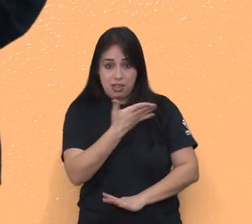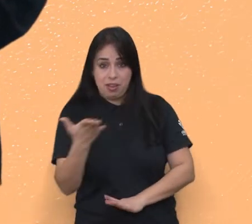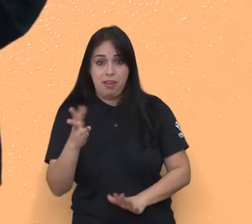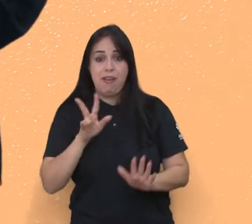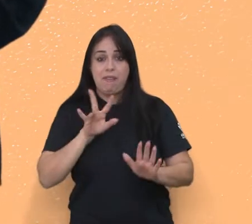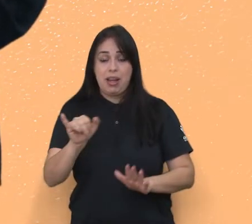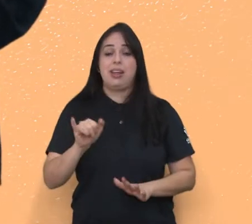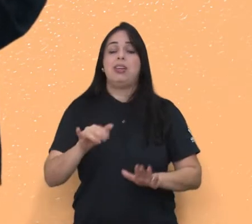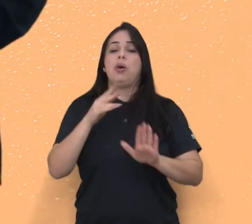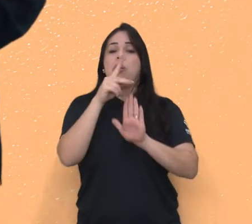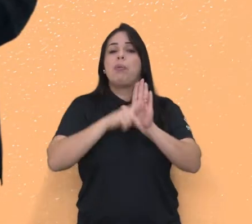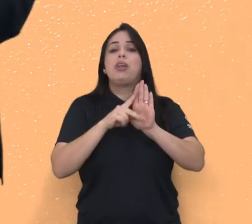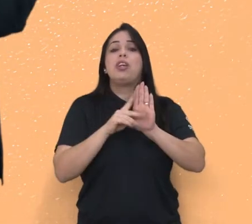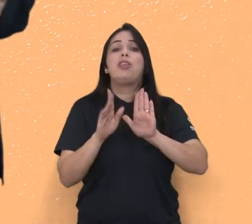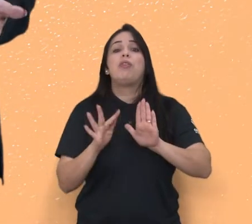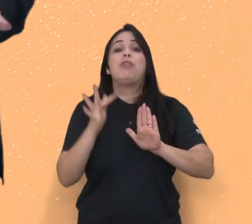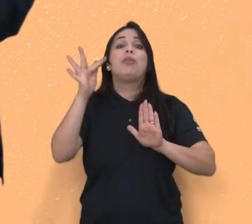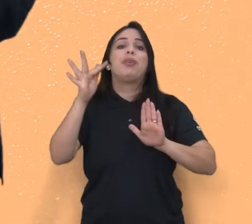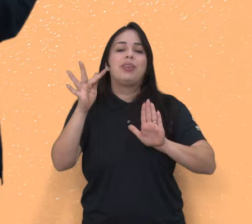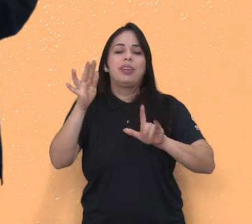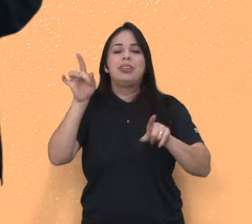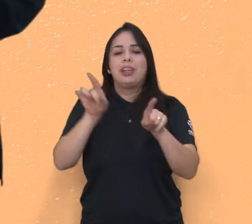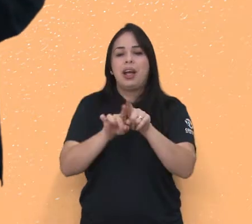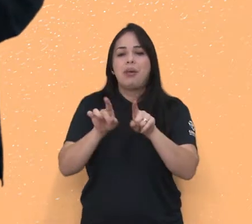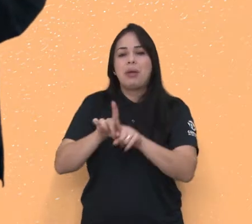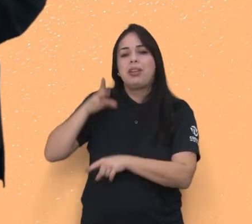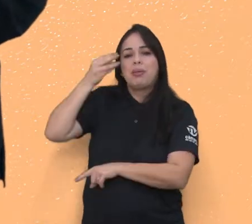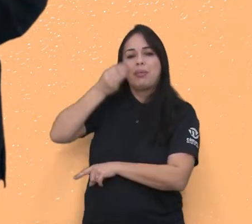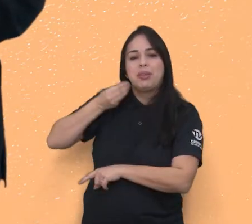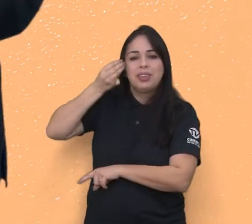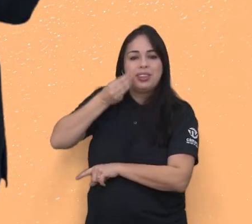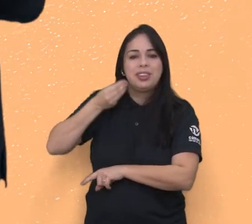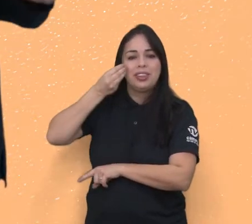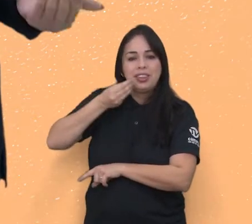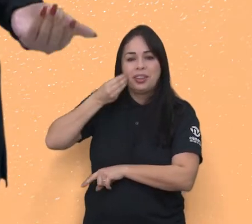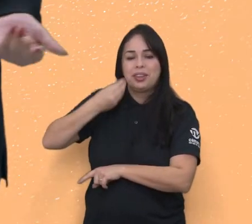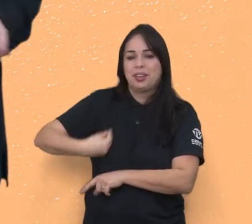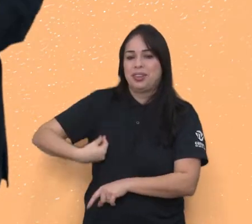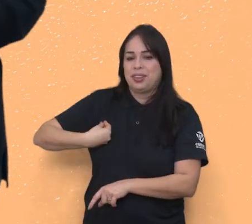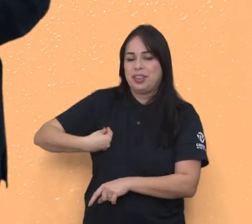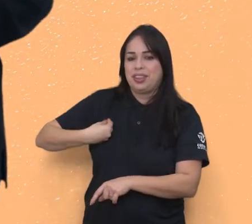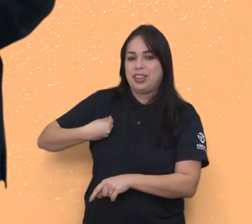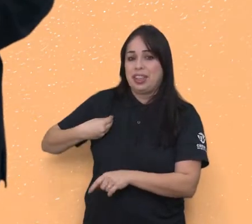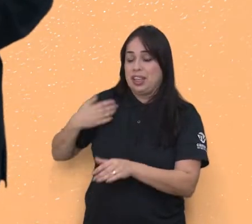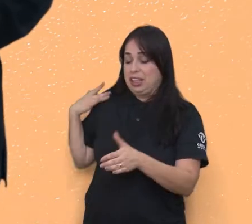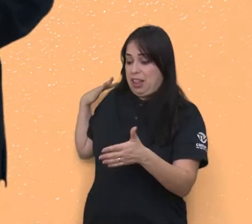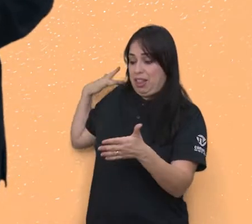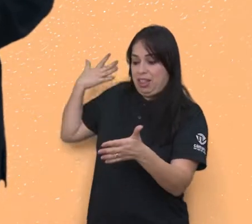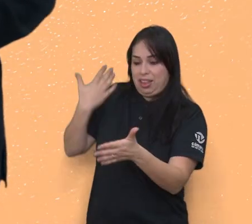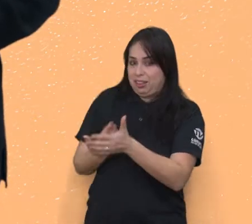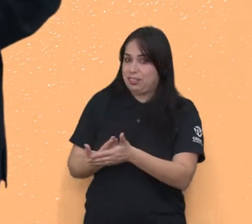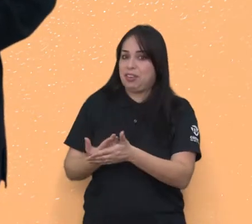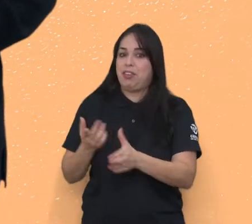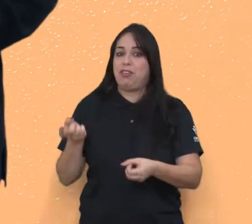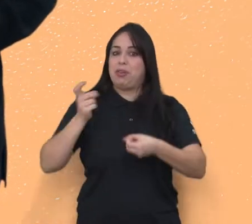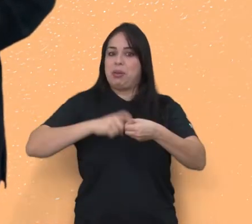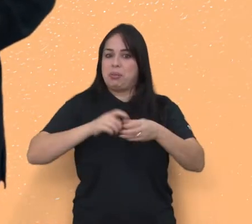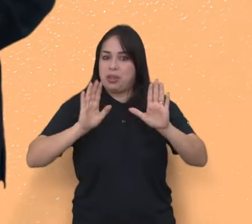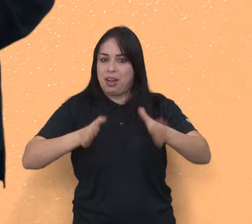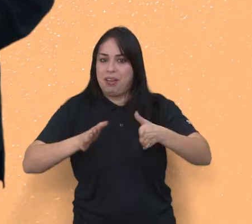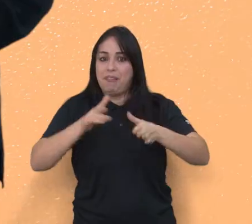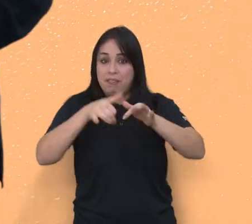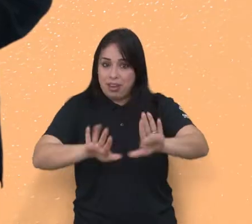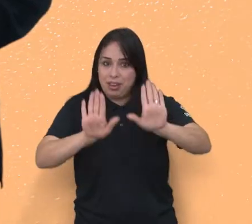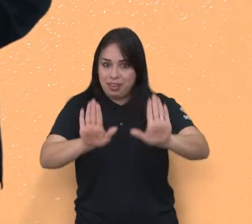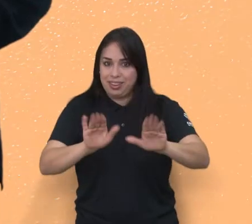do projeto Reciclaí e ouvir sobre as experiências vividas em seus anos de existência. Já voltamos, fique